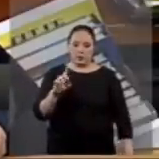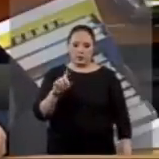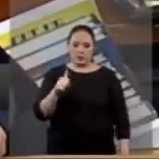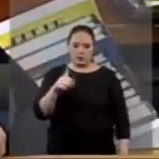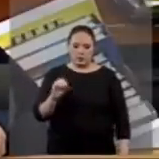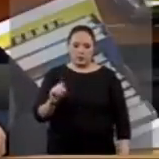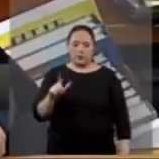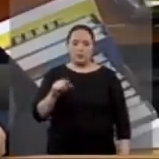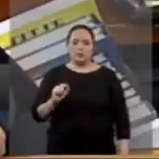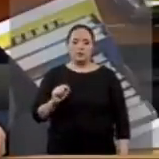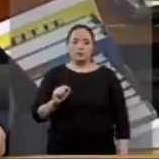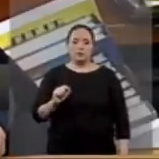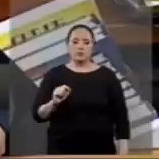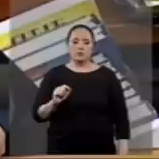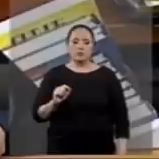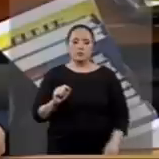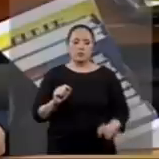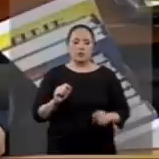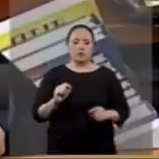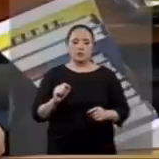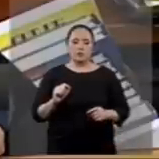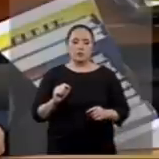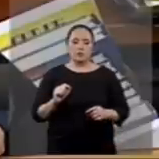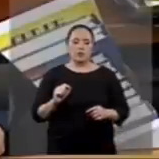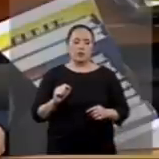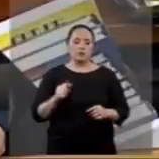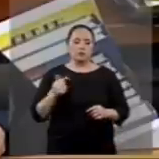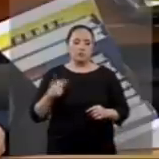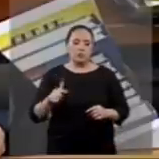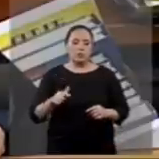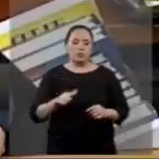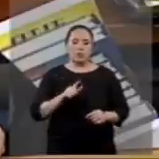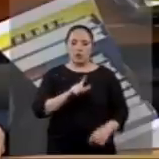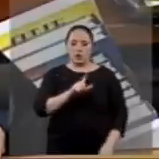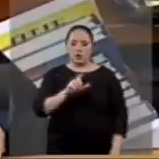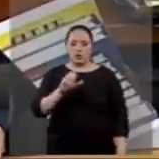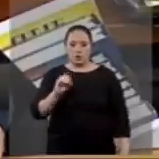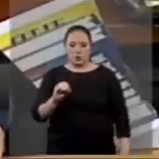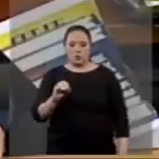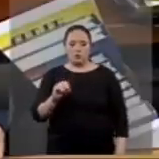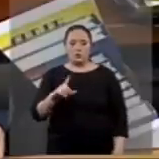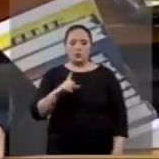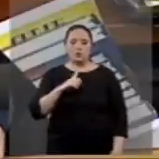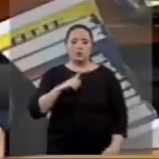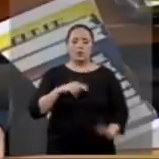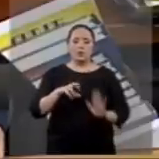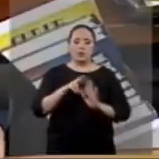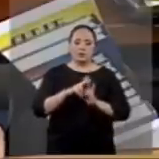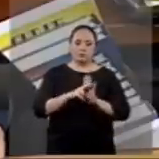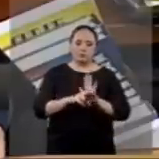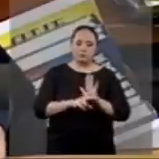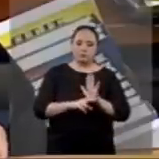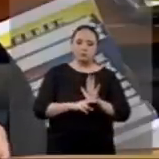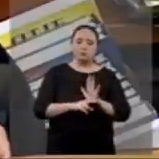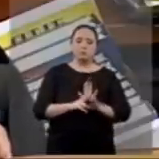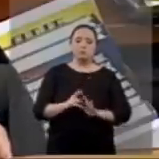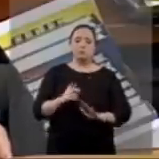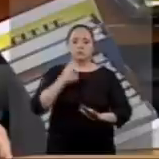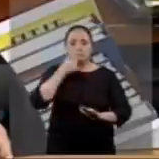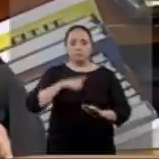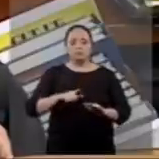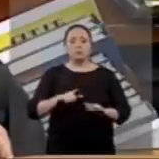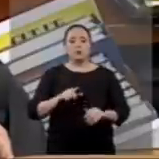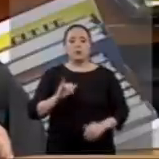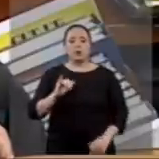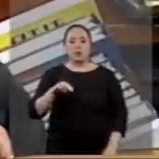a impossibilidade de lei ordinária prever requisitos para o gozo da